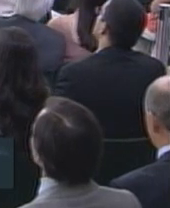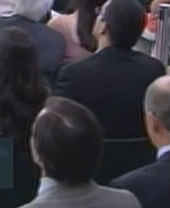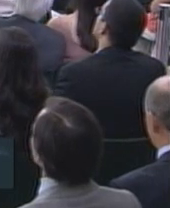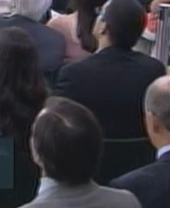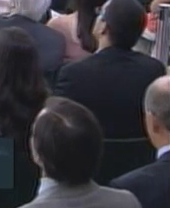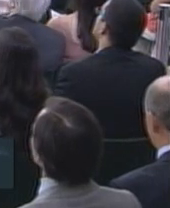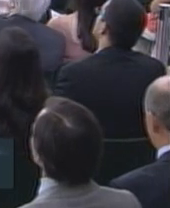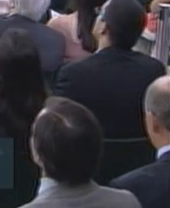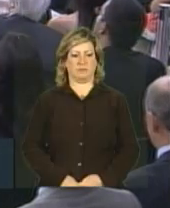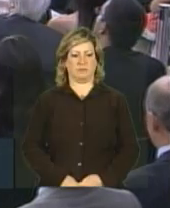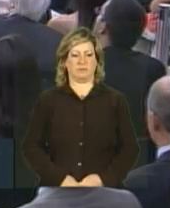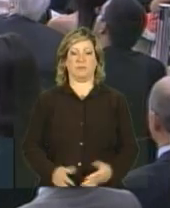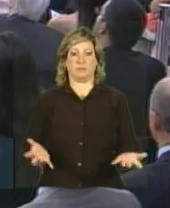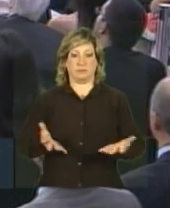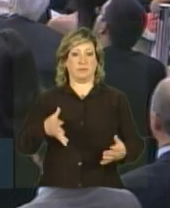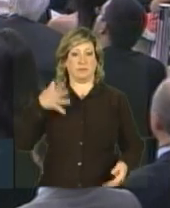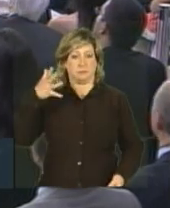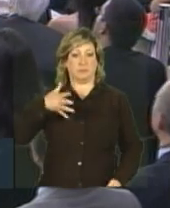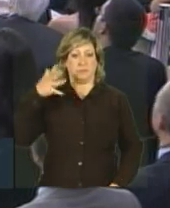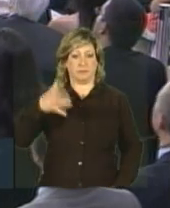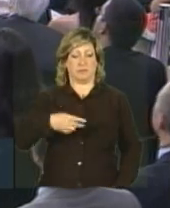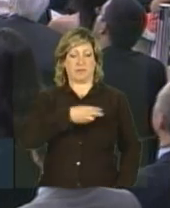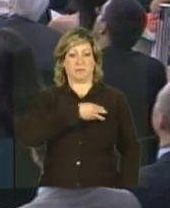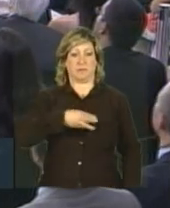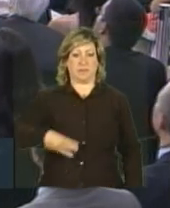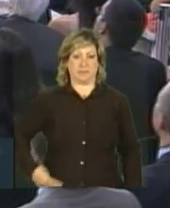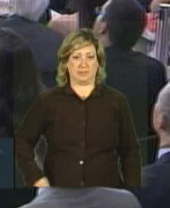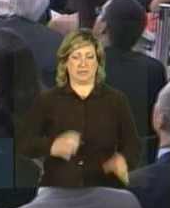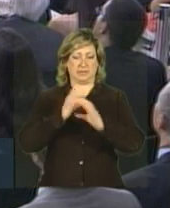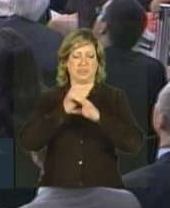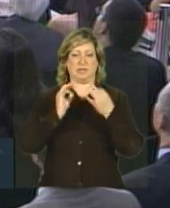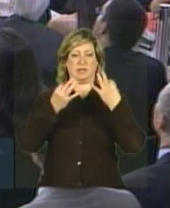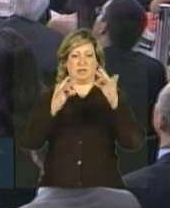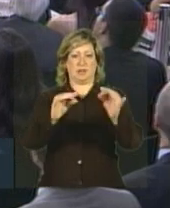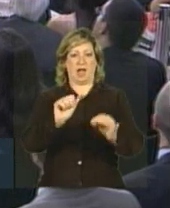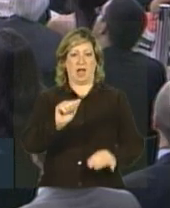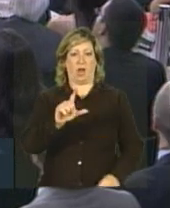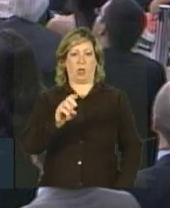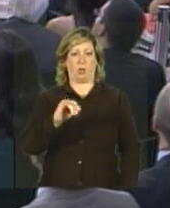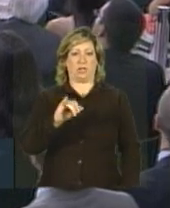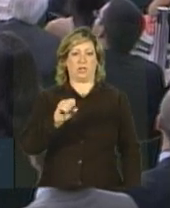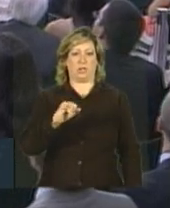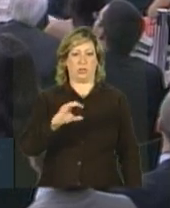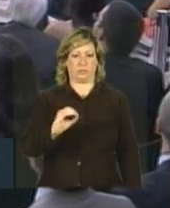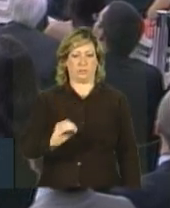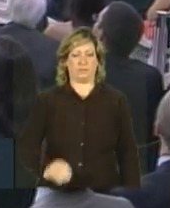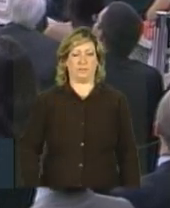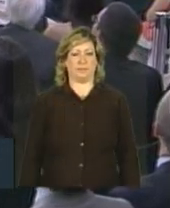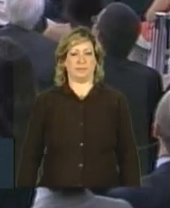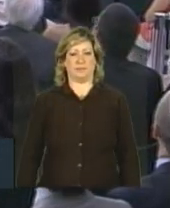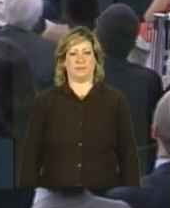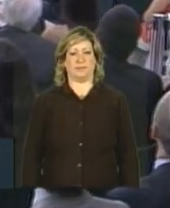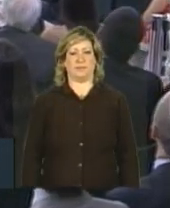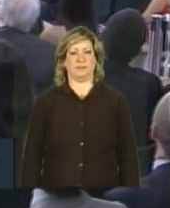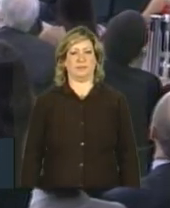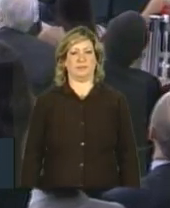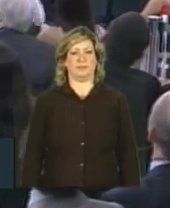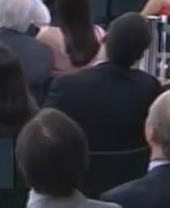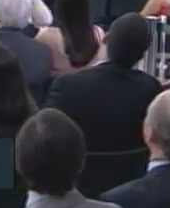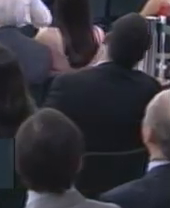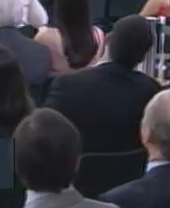Ouviremos nesse momento as palavras do ministro da Ciência, Tecnologia e Inovação, Aloysio Mercadante.